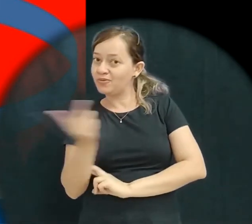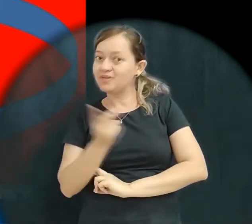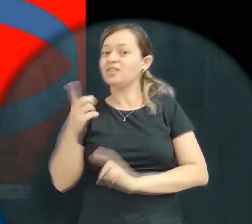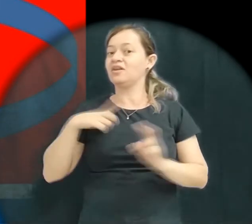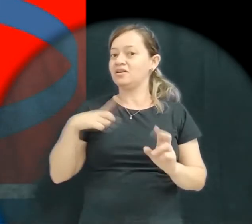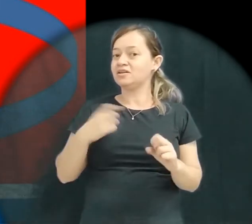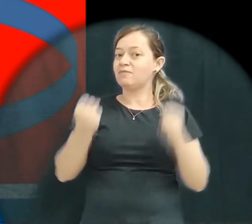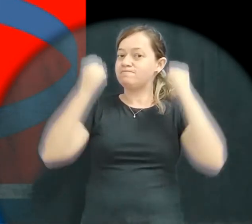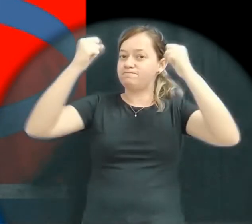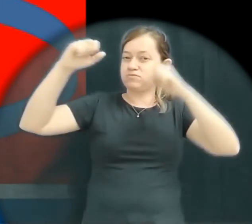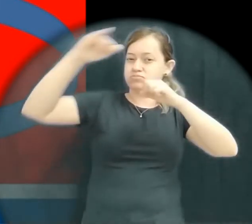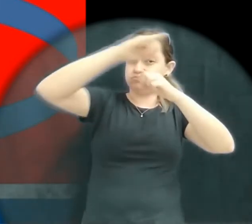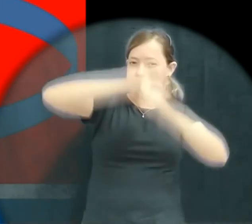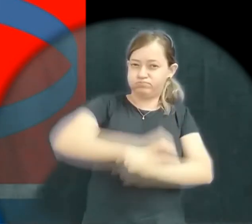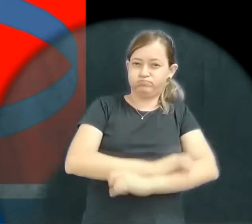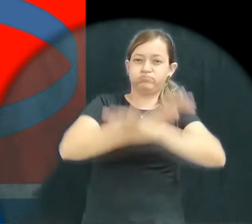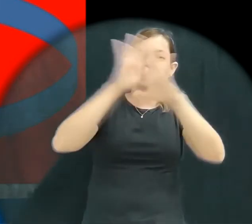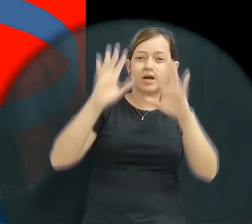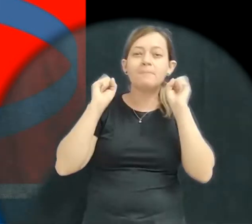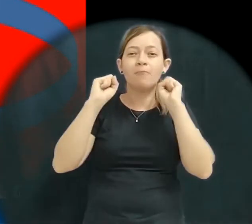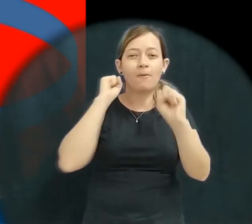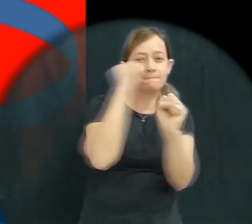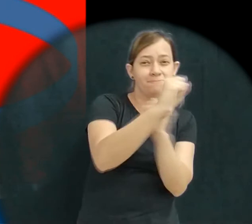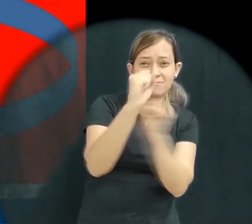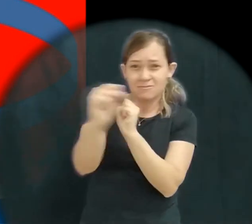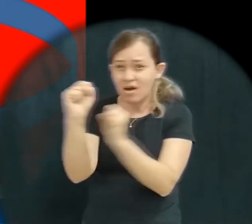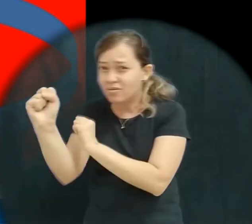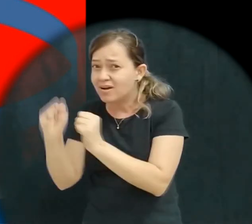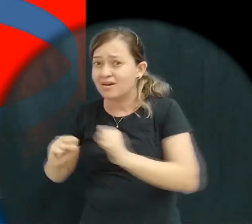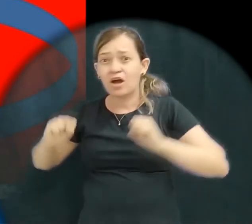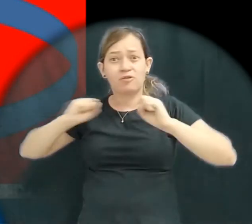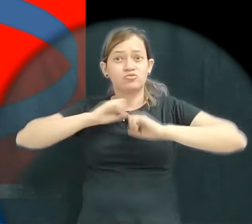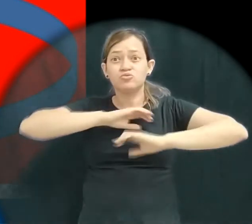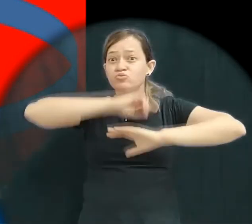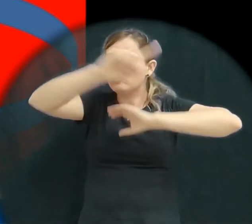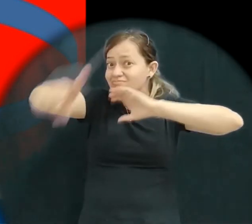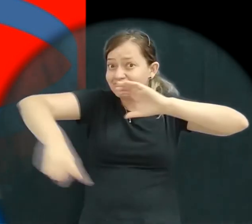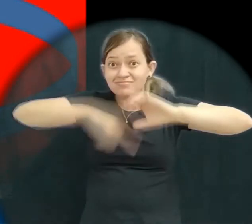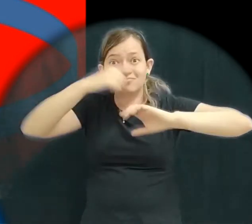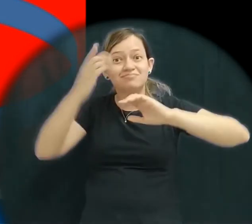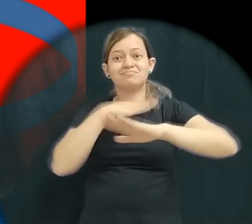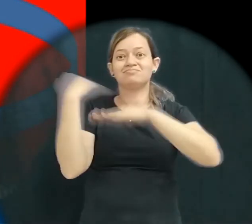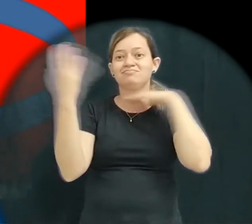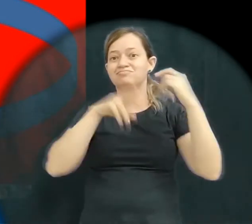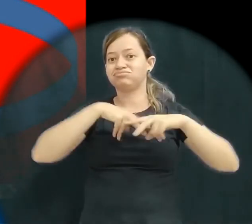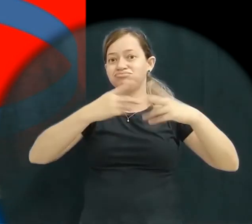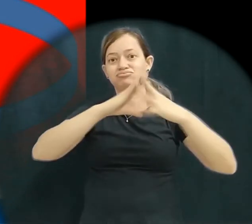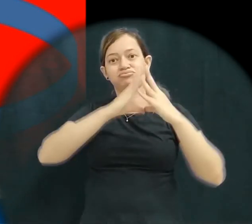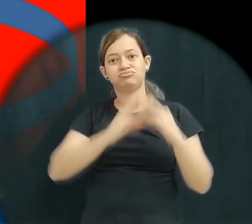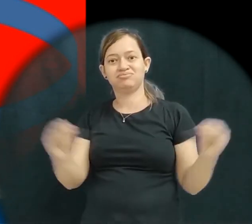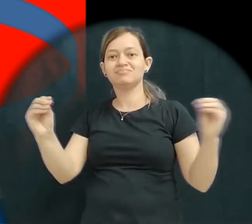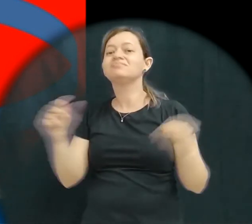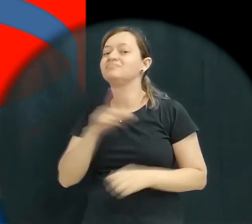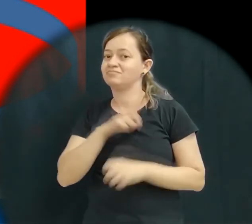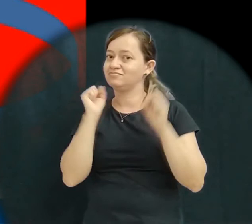possuíam um grande arsenal nuclear e iriam matar, acabar, extinguir a vida no planeta. Daí para frente, as grandes